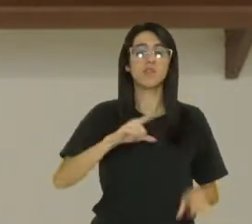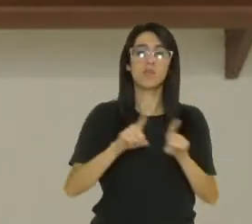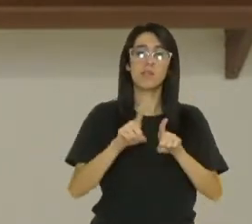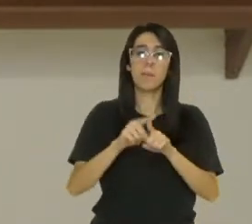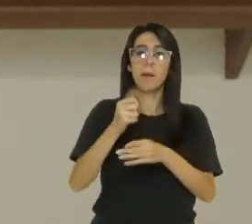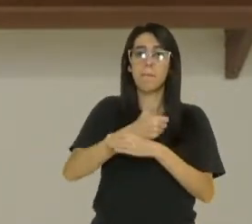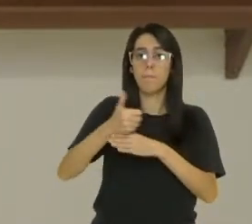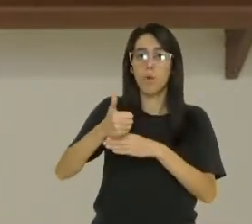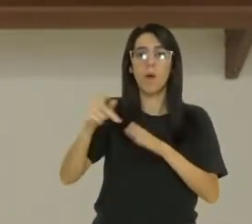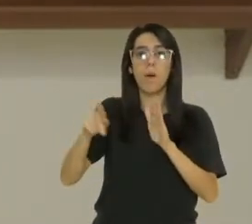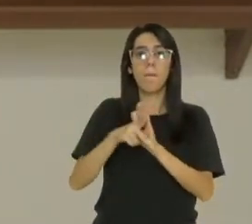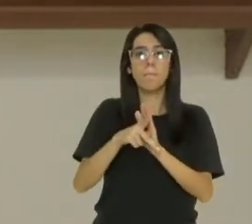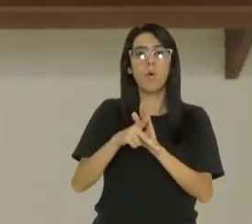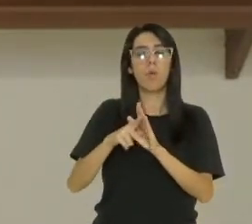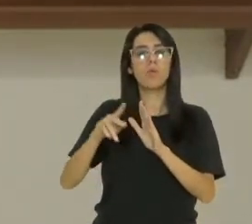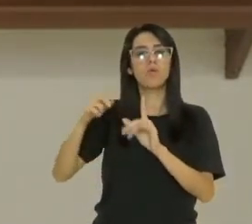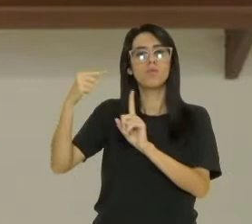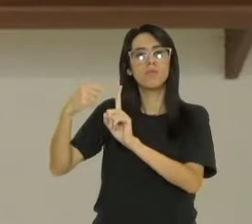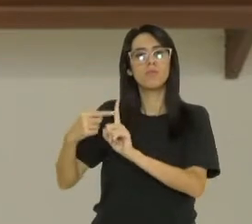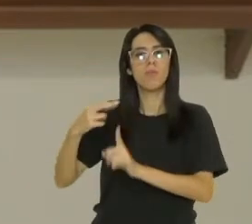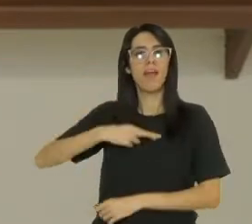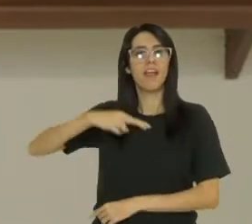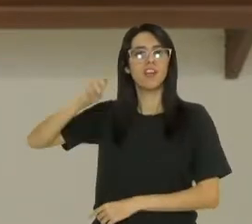matriz oriental.